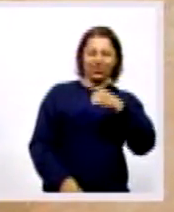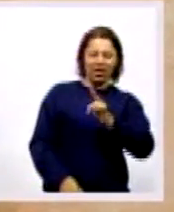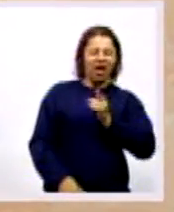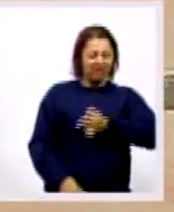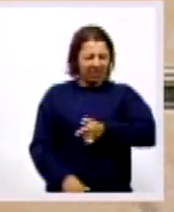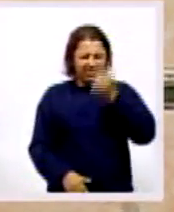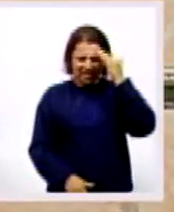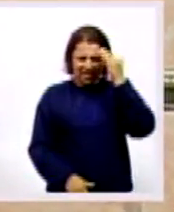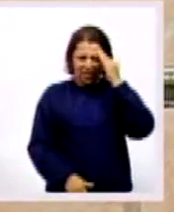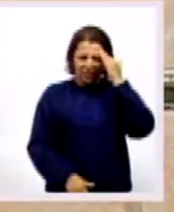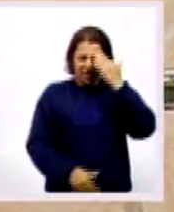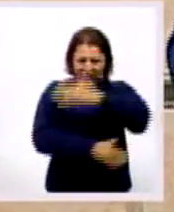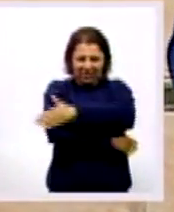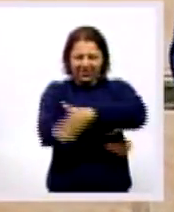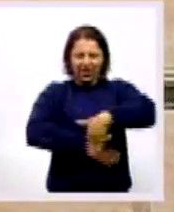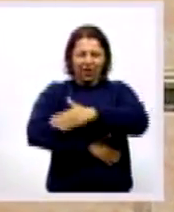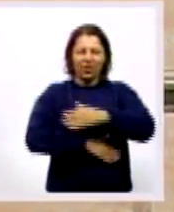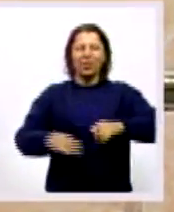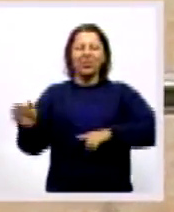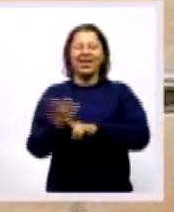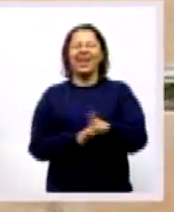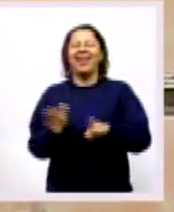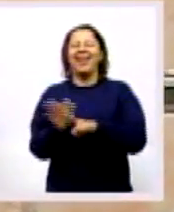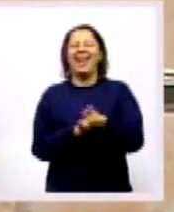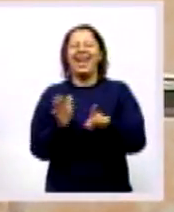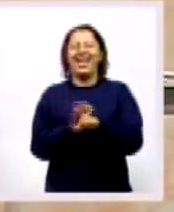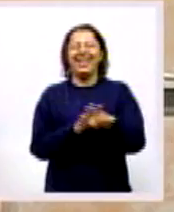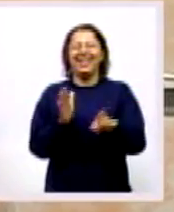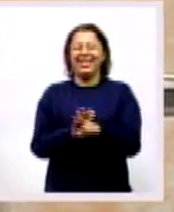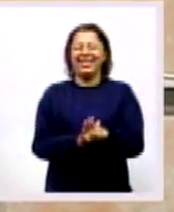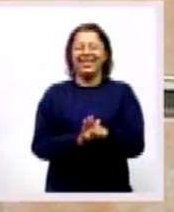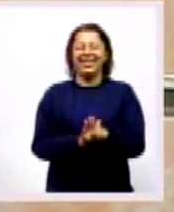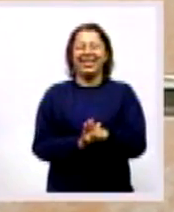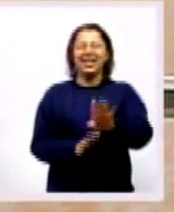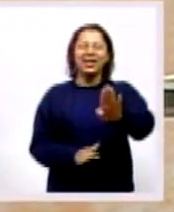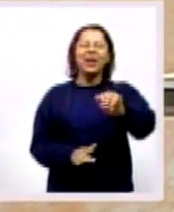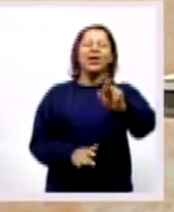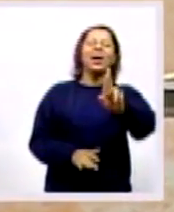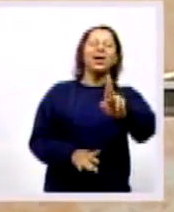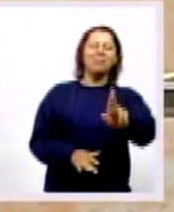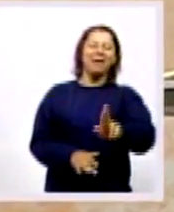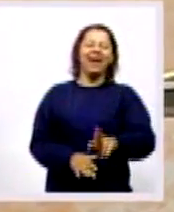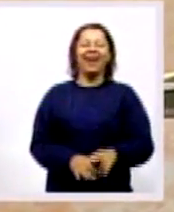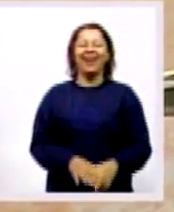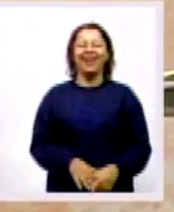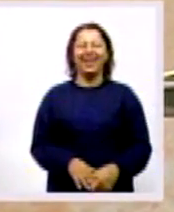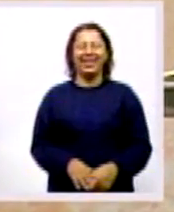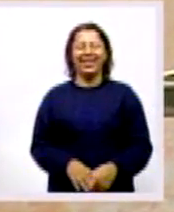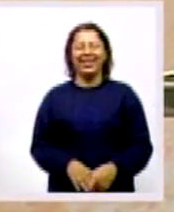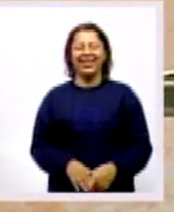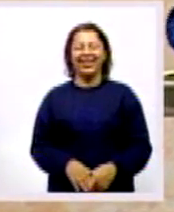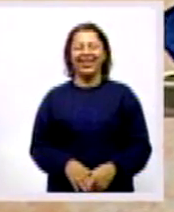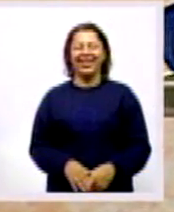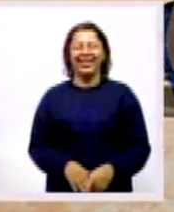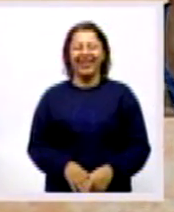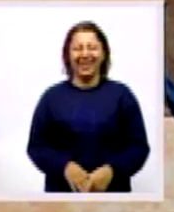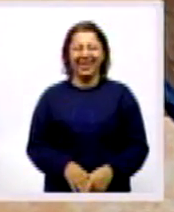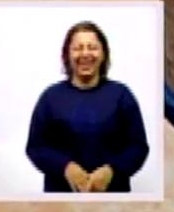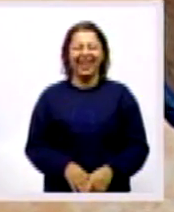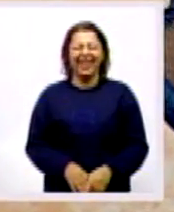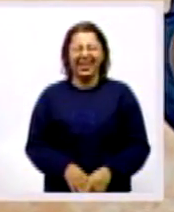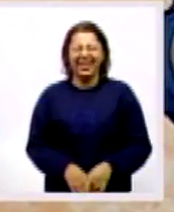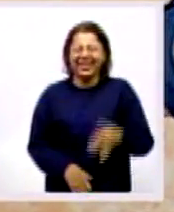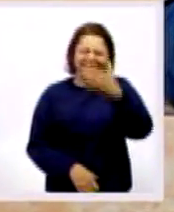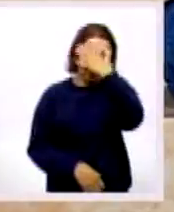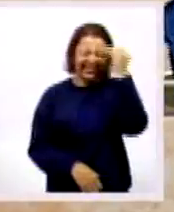ó. Você pergunta onde que é o Elim. Não resolveu nada. Ele saiu de lá sem saber onde é a rua Geralda de Magia. Como é que é o nome da rua? Meu Deus, não